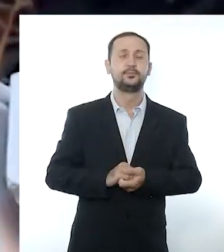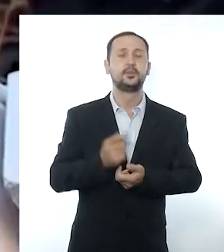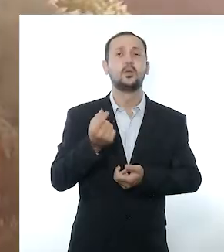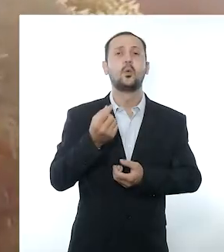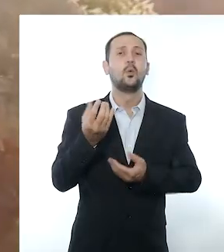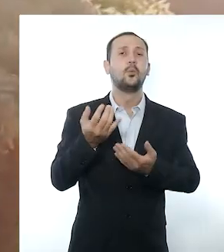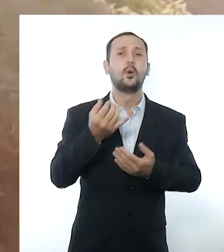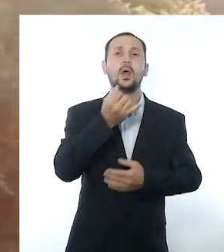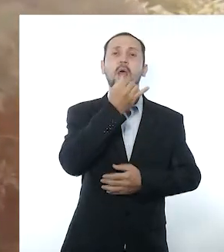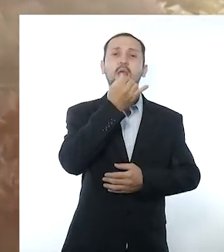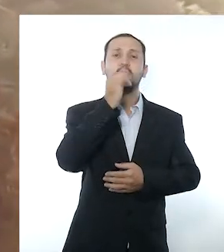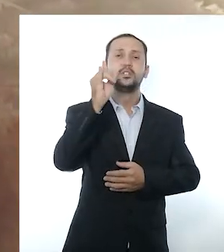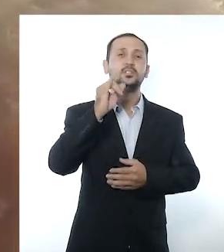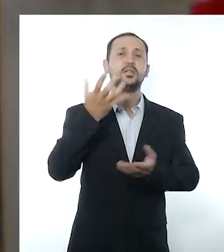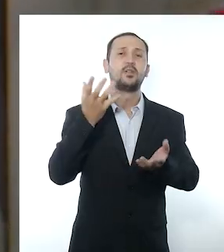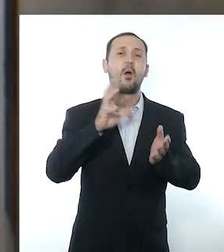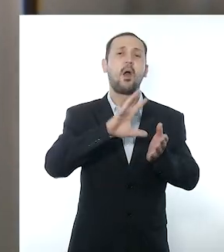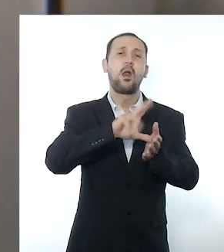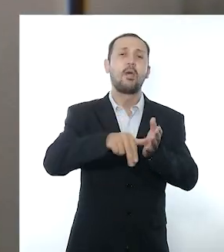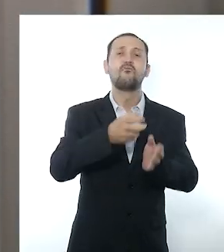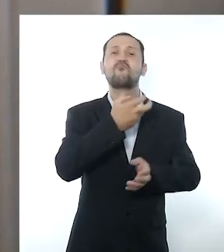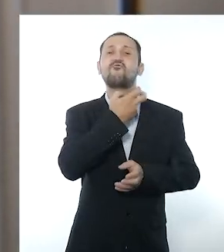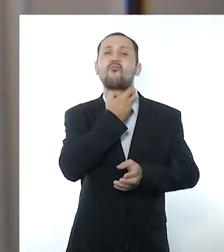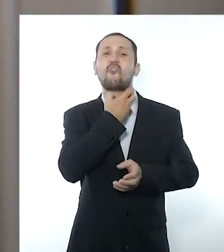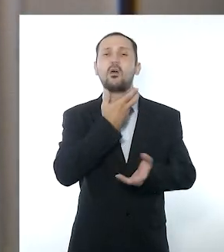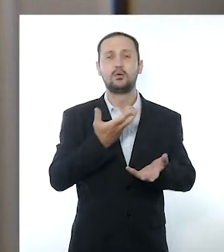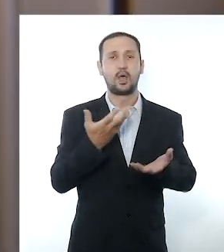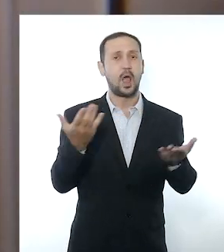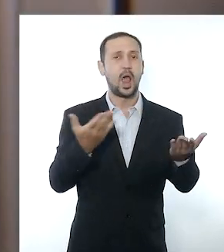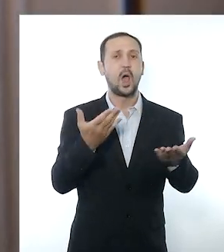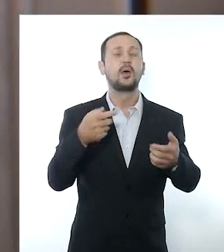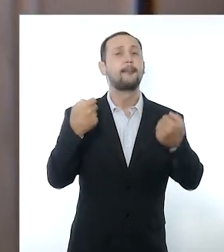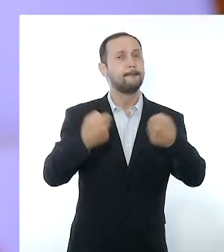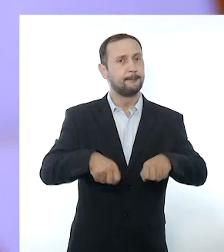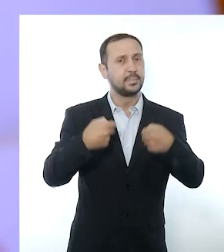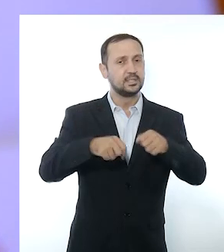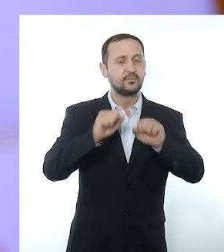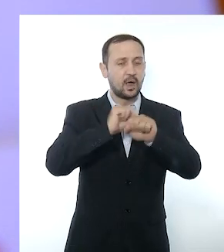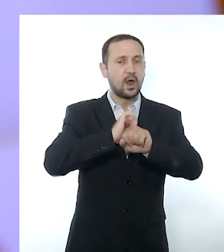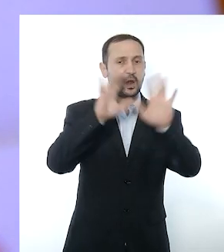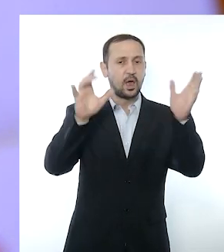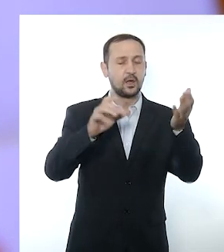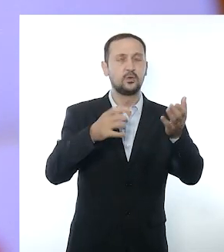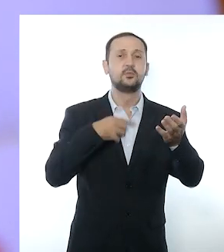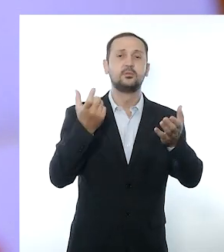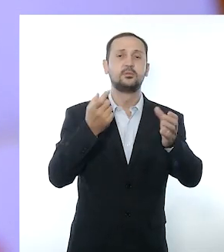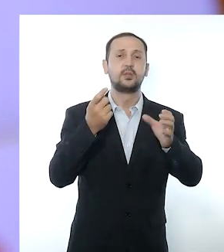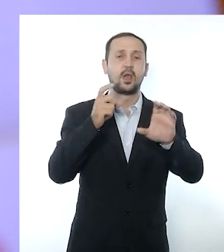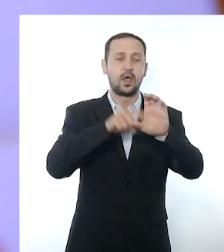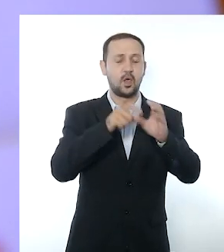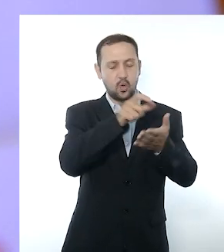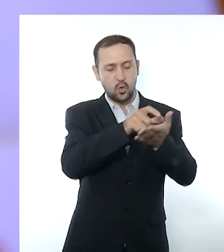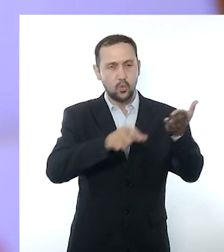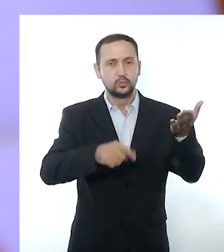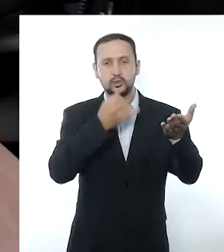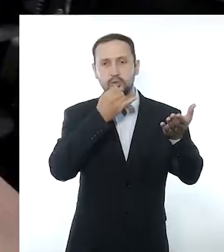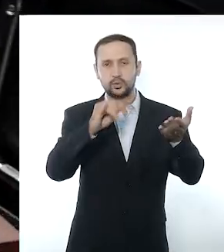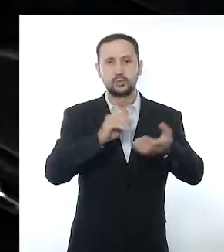o furto de energia, que vem na conta de toda a população, agora precisa ficar bem claro na conta de